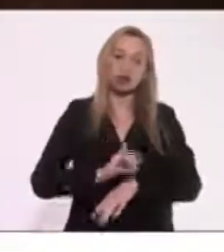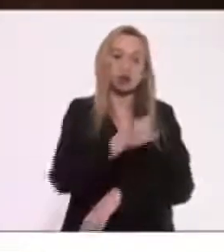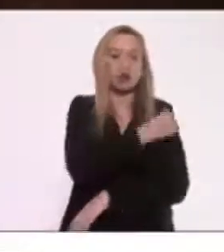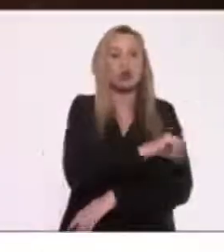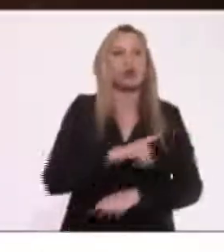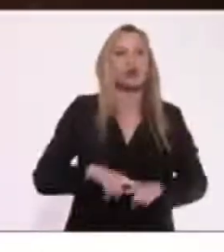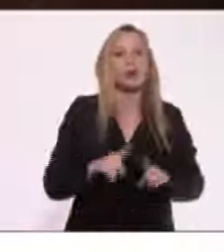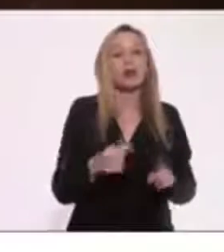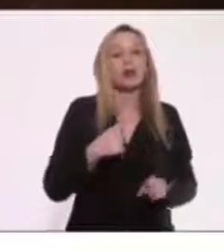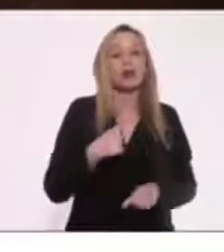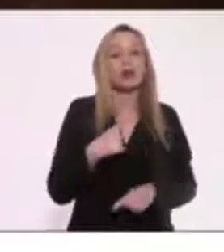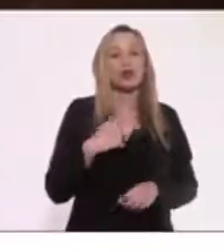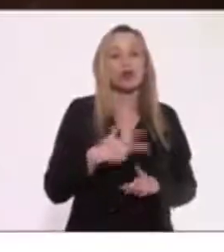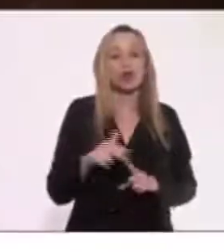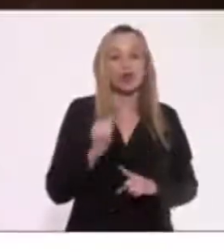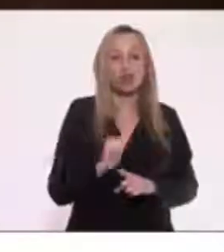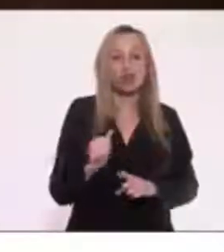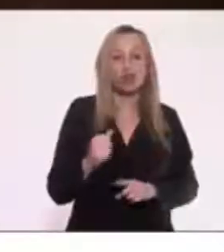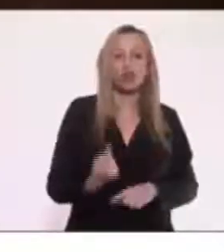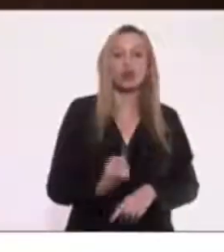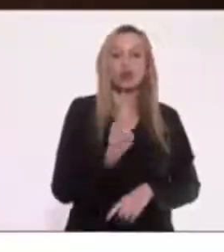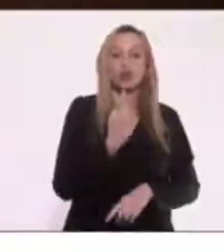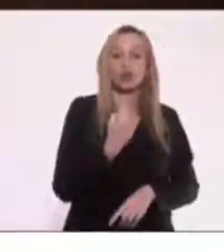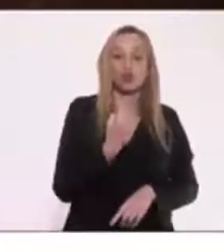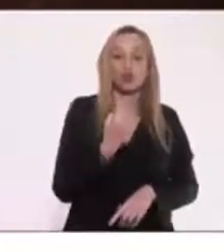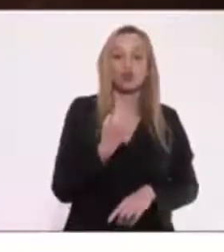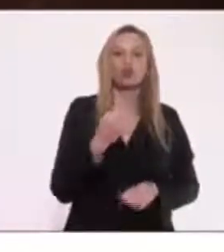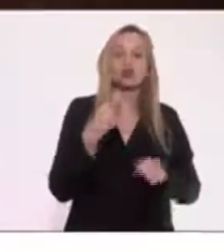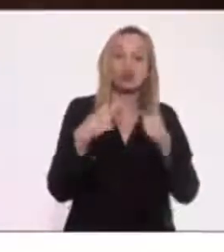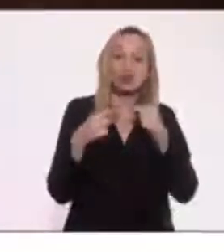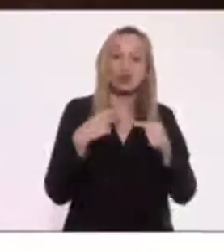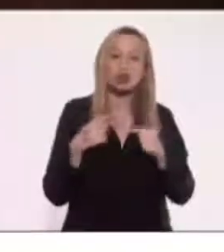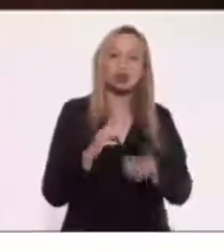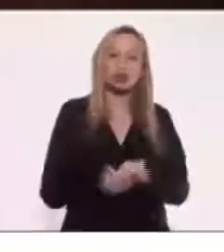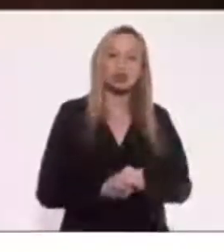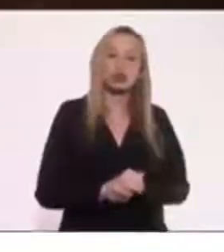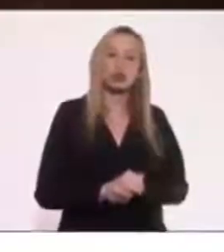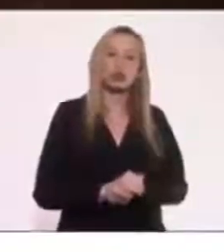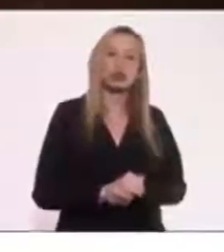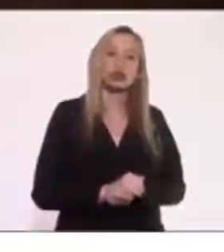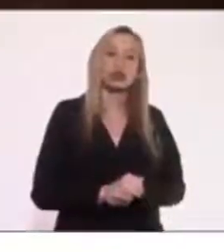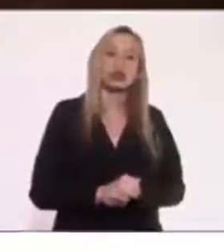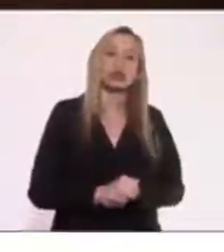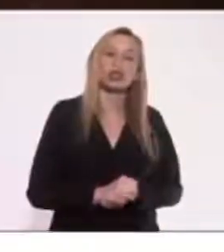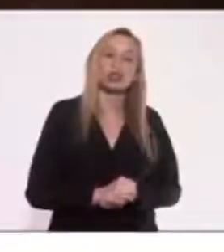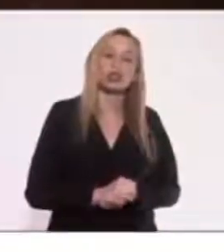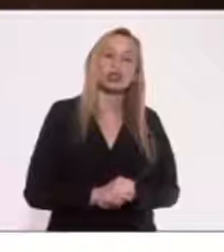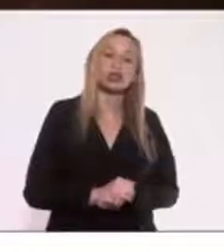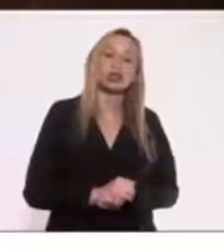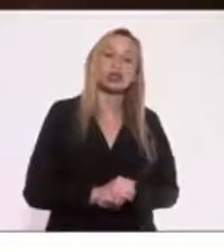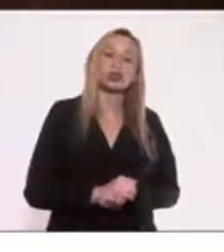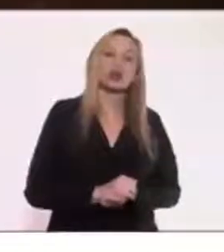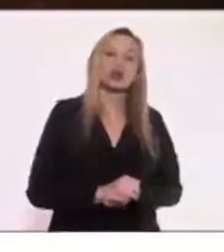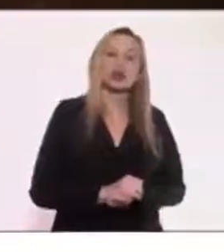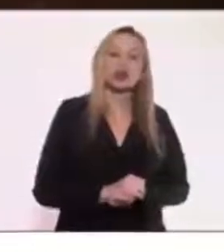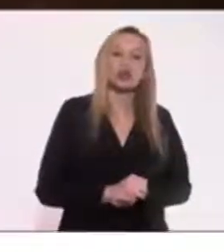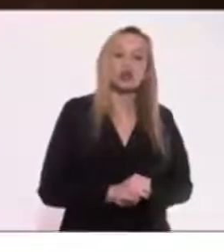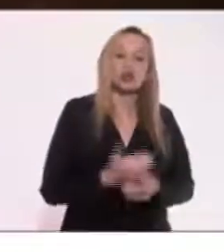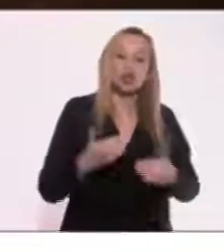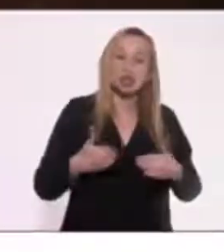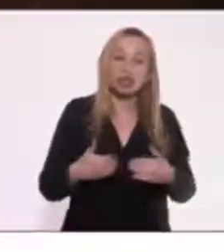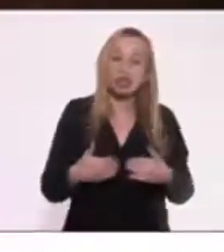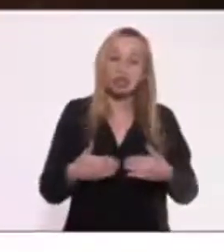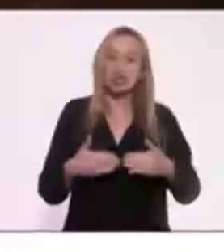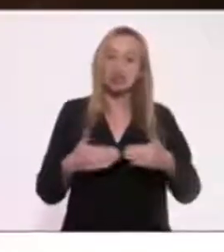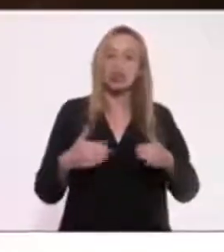eu venci as eleições com um único discurso, o discurso de romper o sistema, de inaugurar um novo